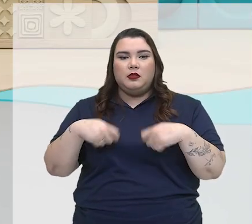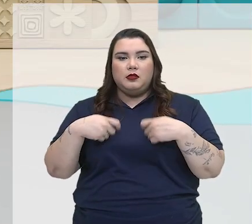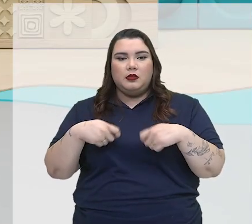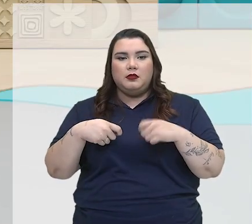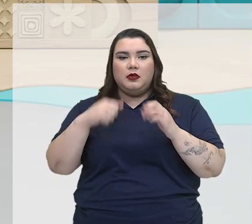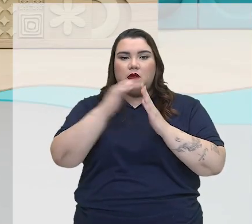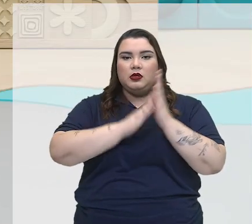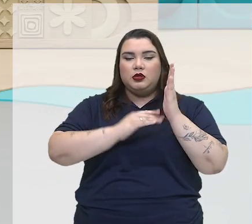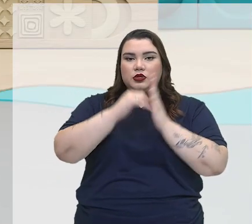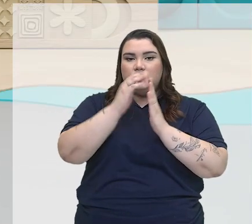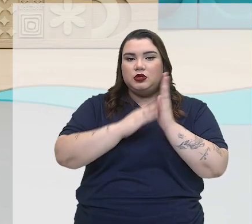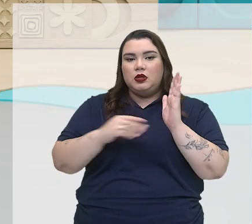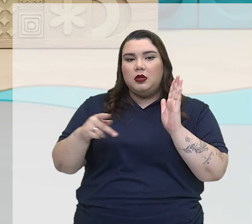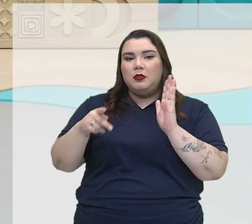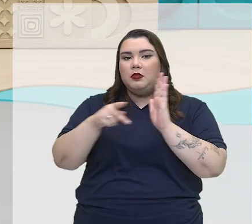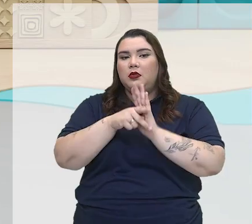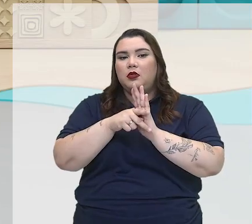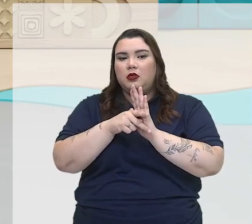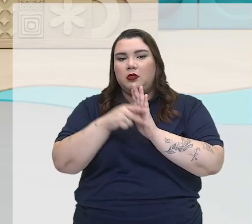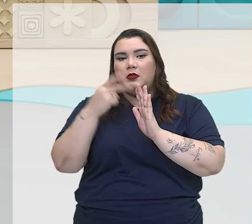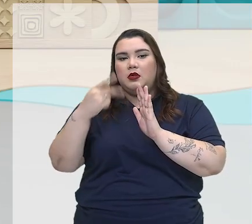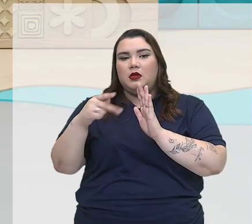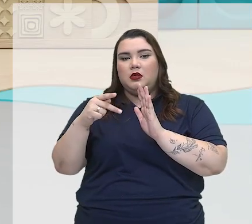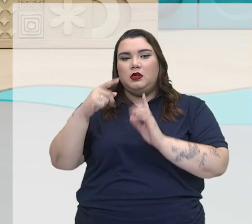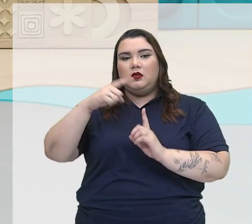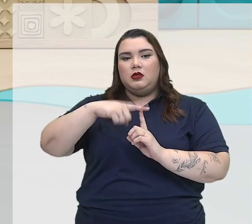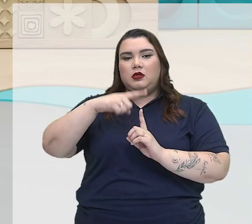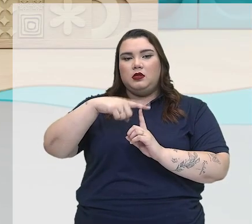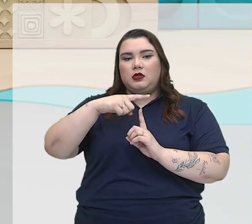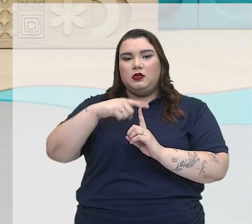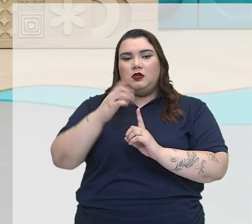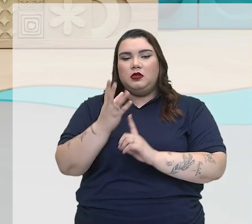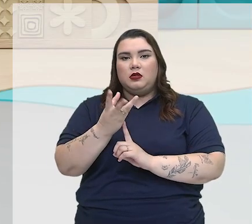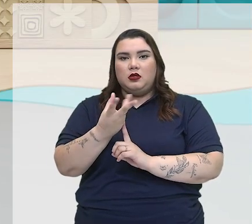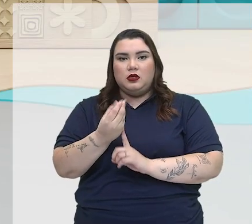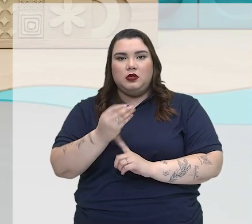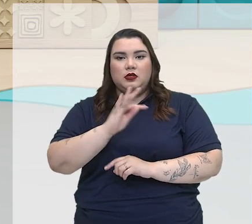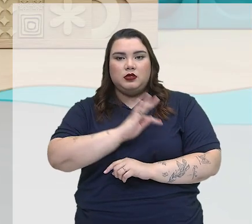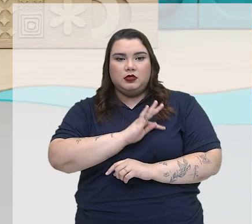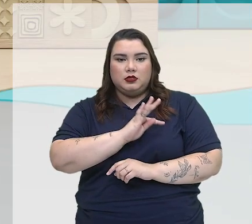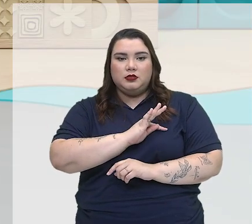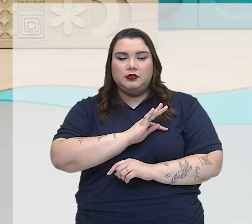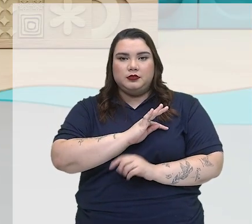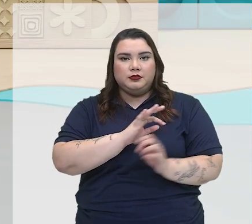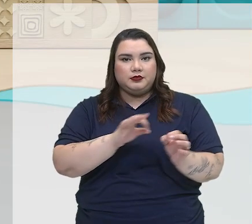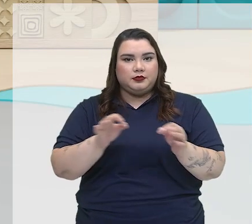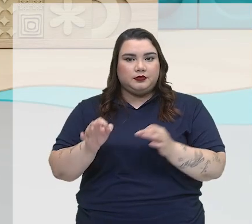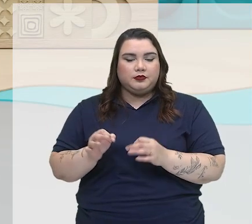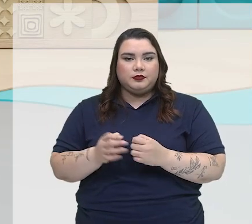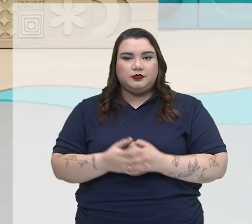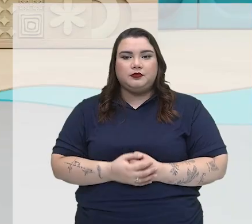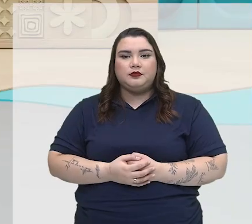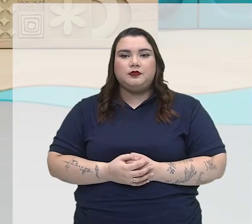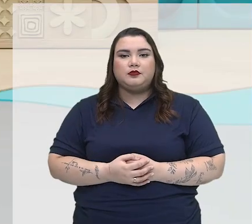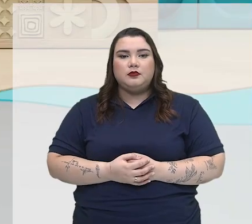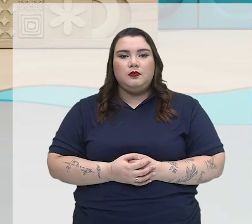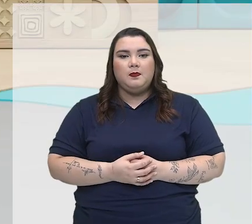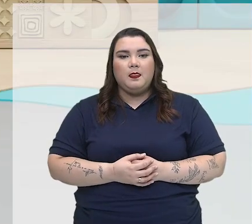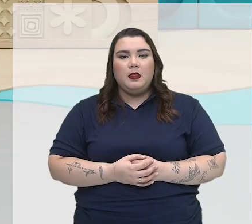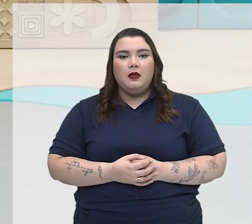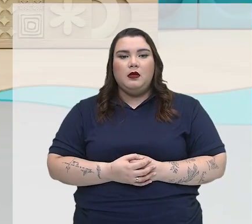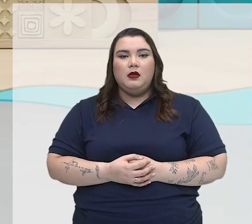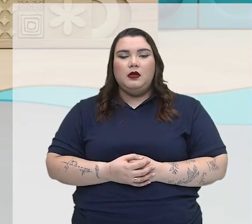uma tinta específica para essa técnica, ou seja, por esse suporte à parede.